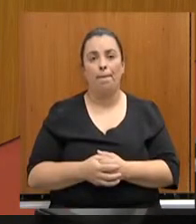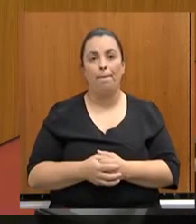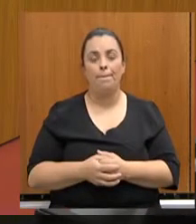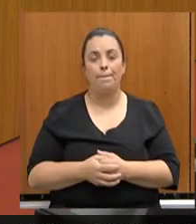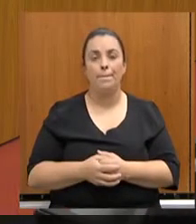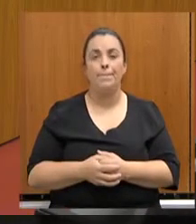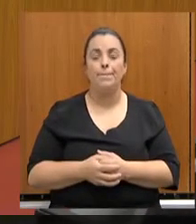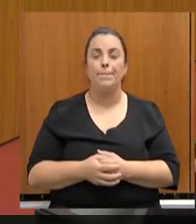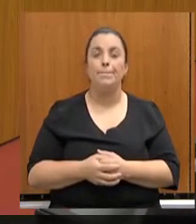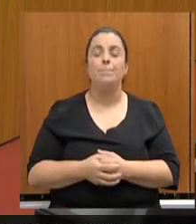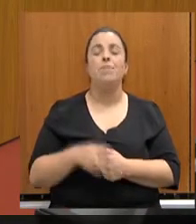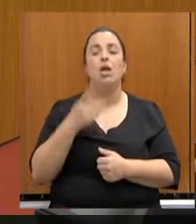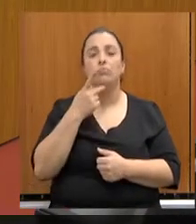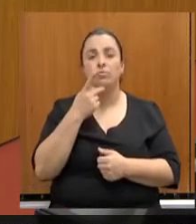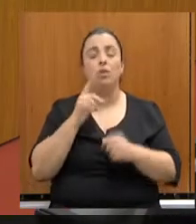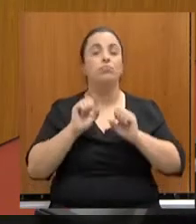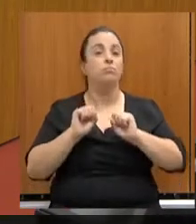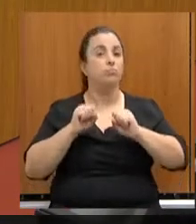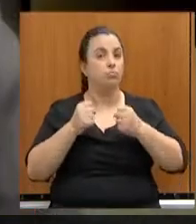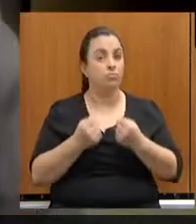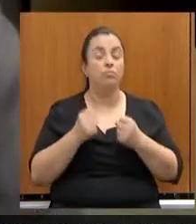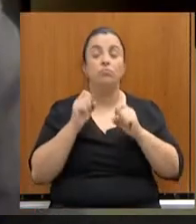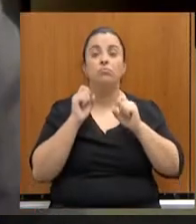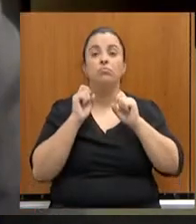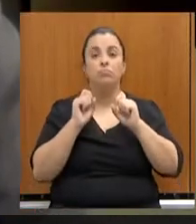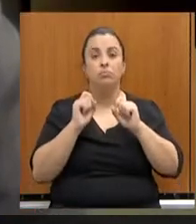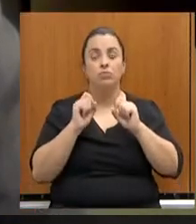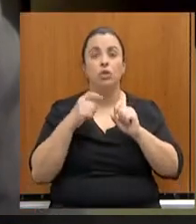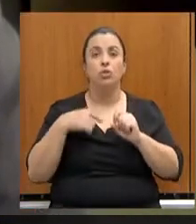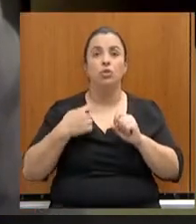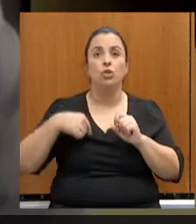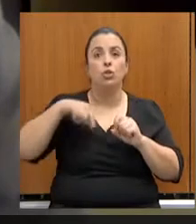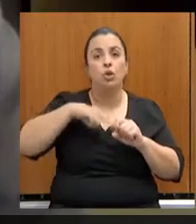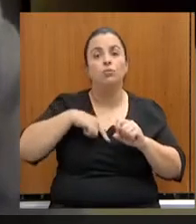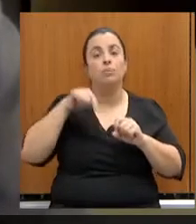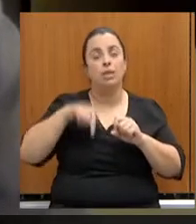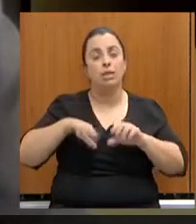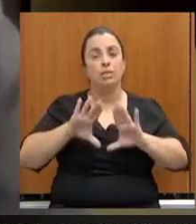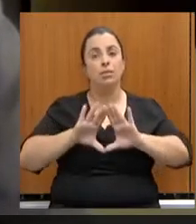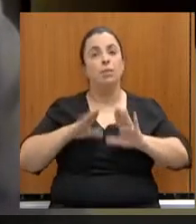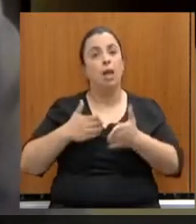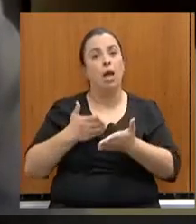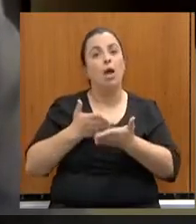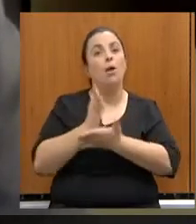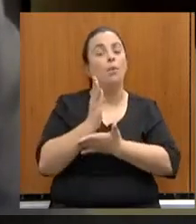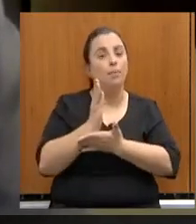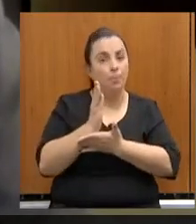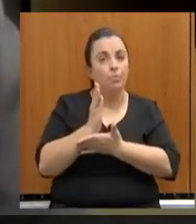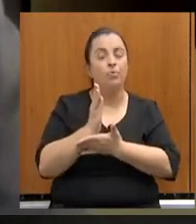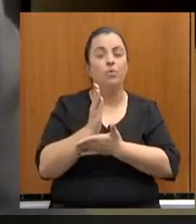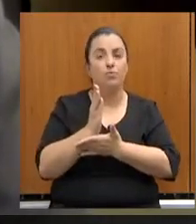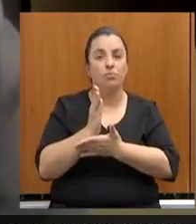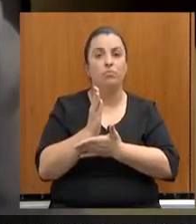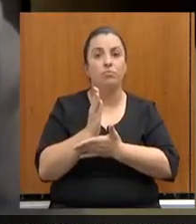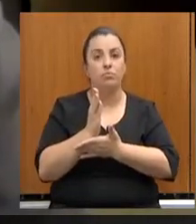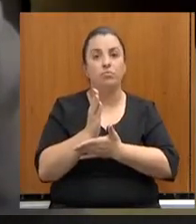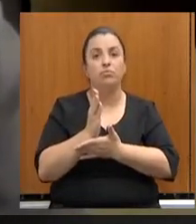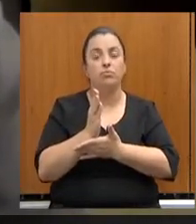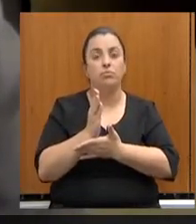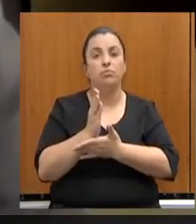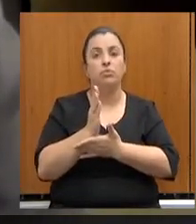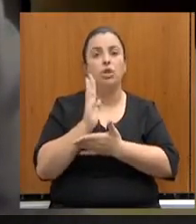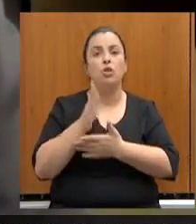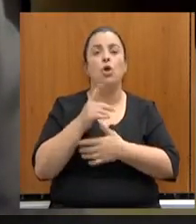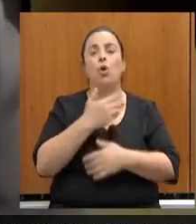eu queria ressaltar também Presidente não aprovamos Assembleia hoje Campeonato